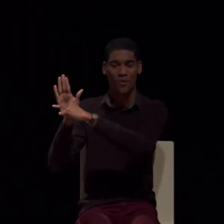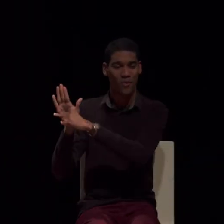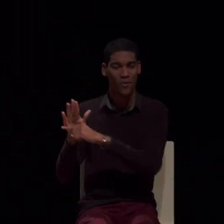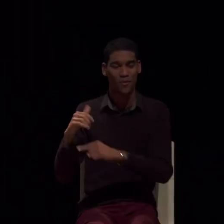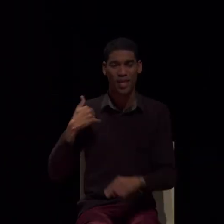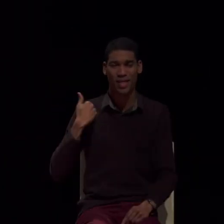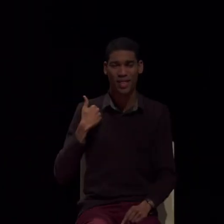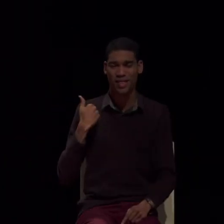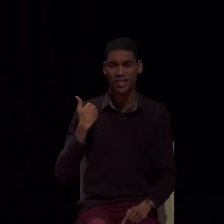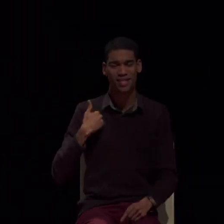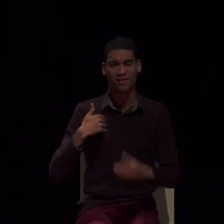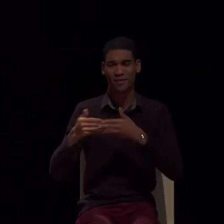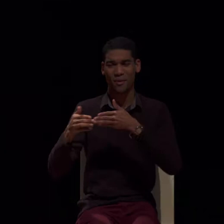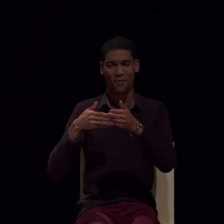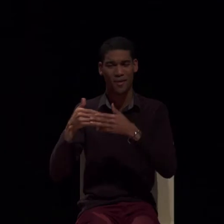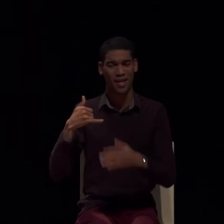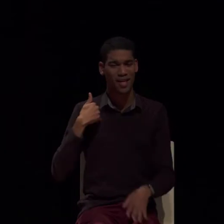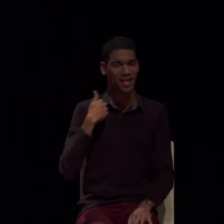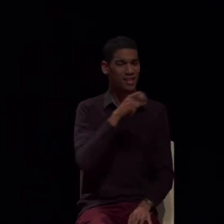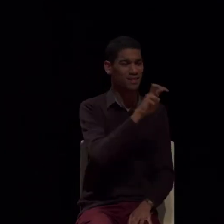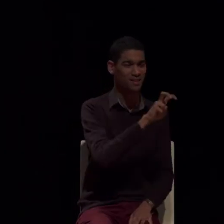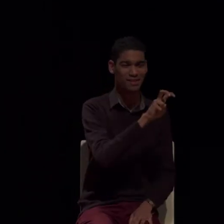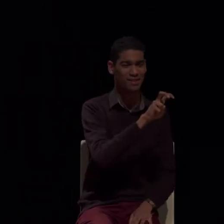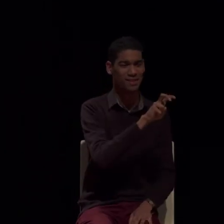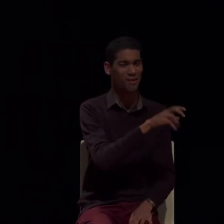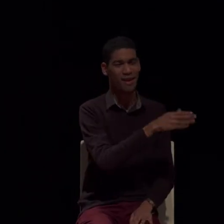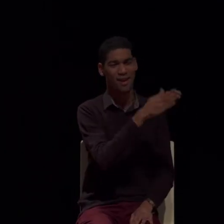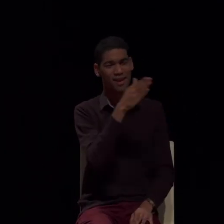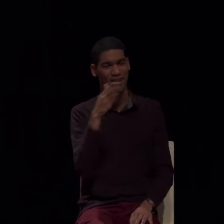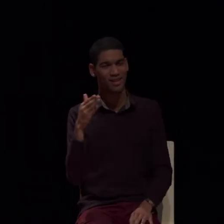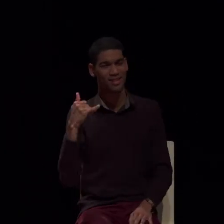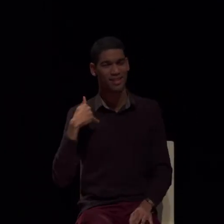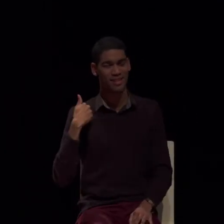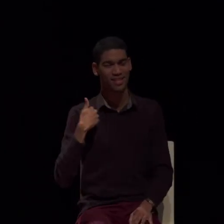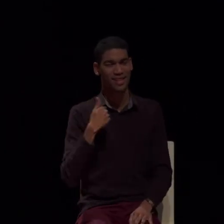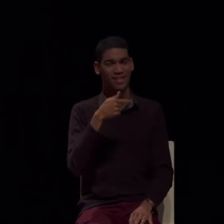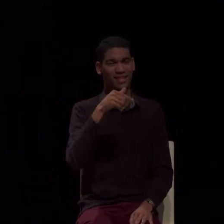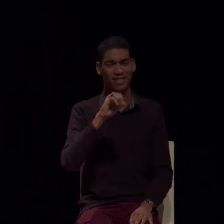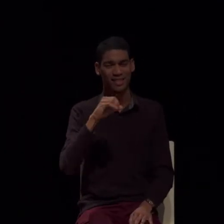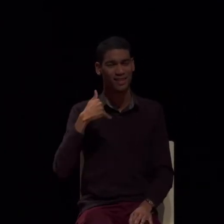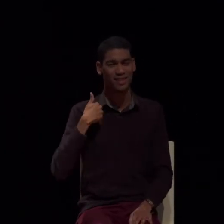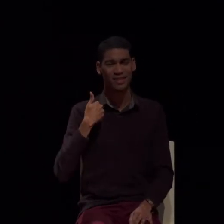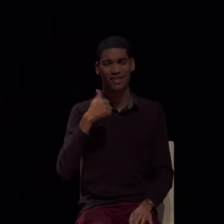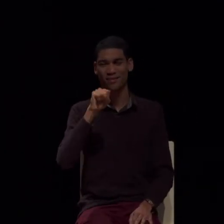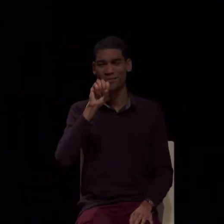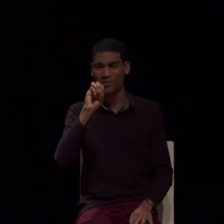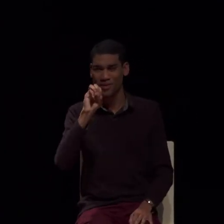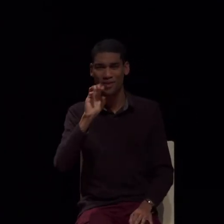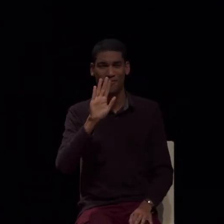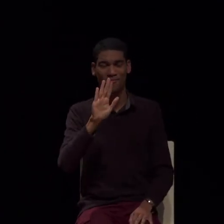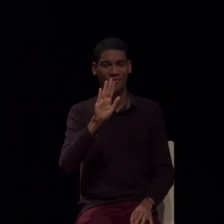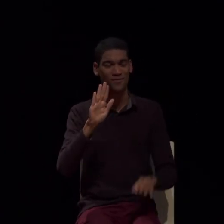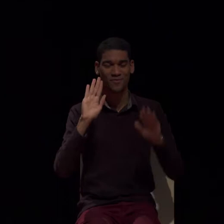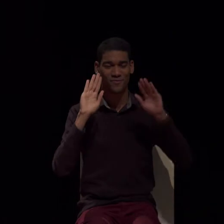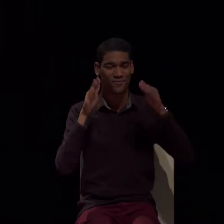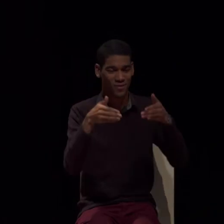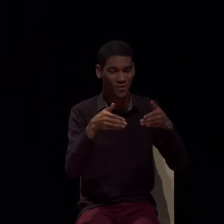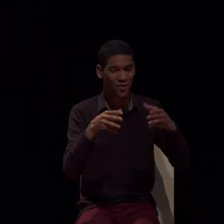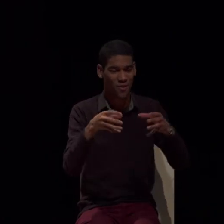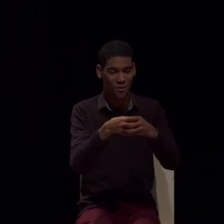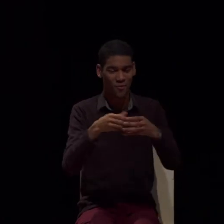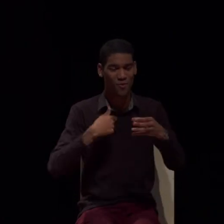todas as idades de 5 a 70 80 anos mas o meu grupo preferido são os